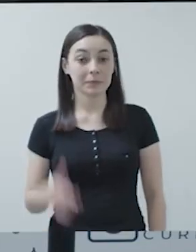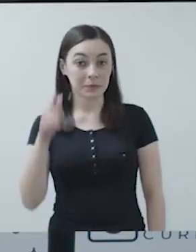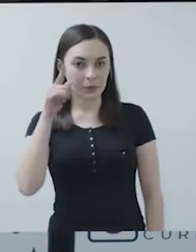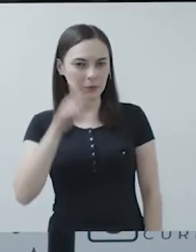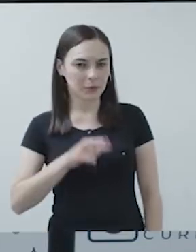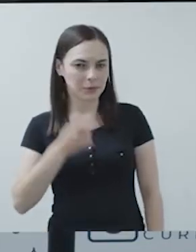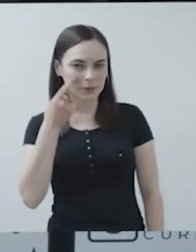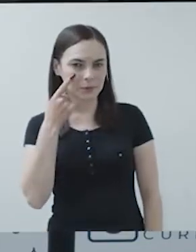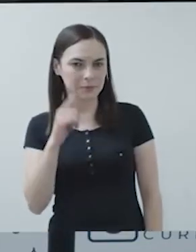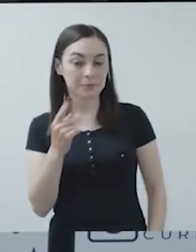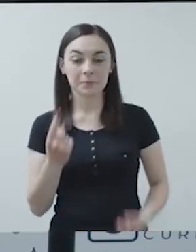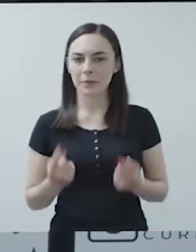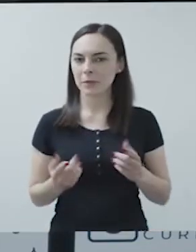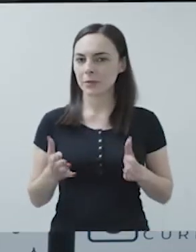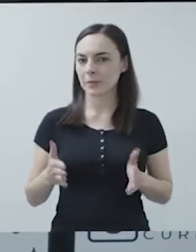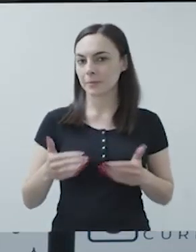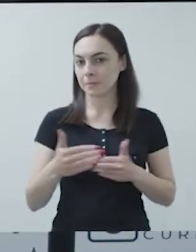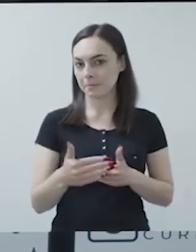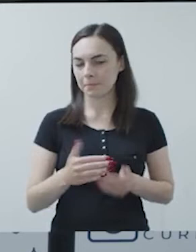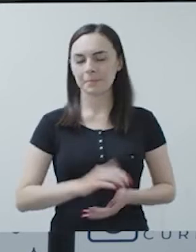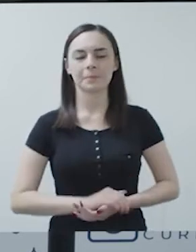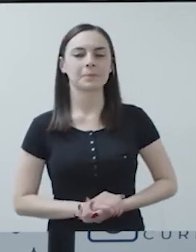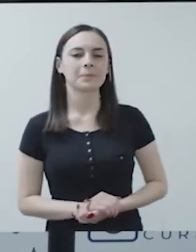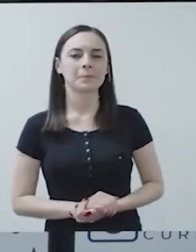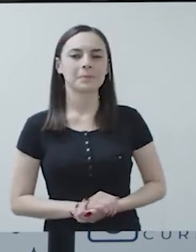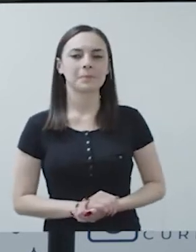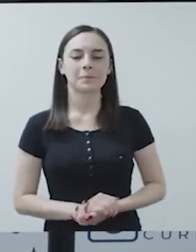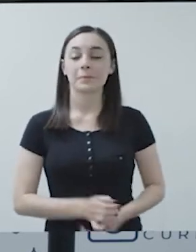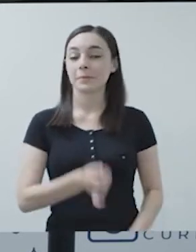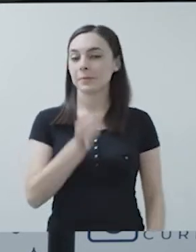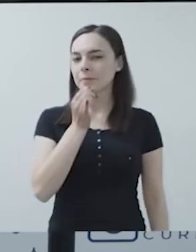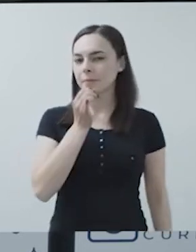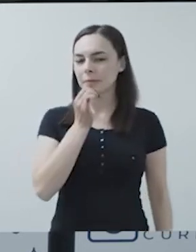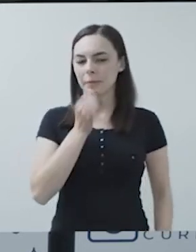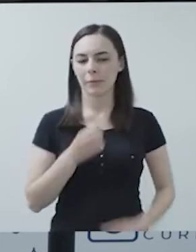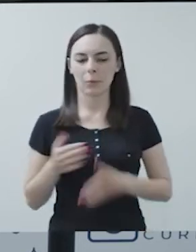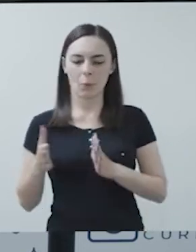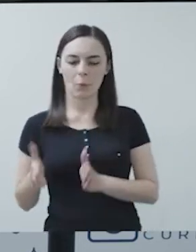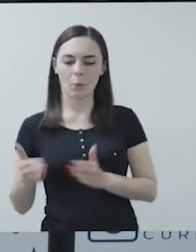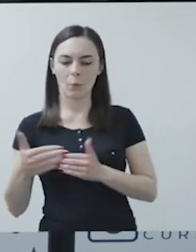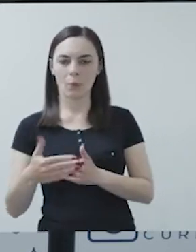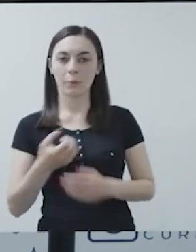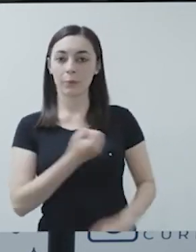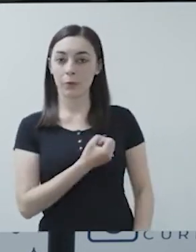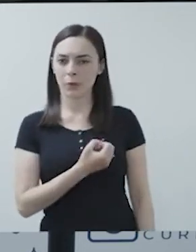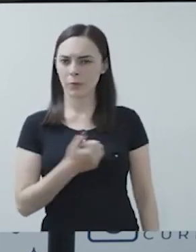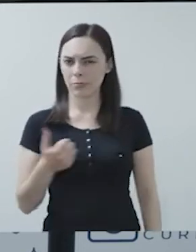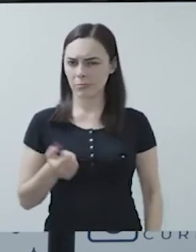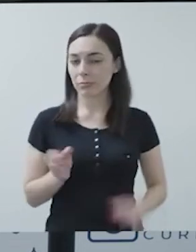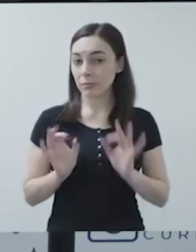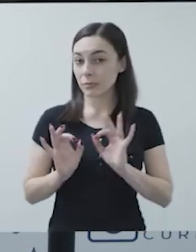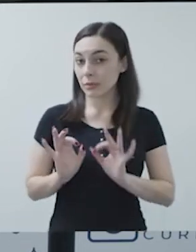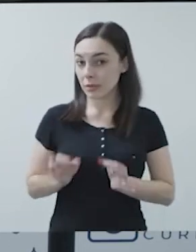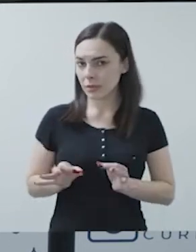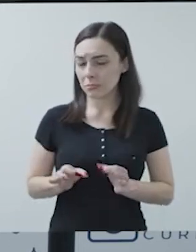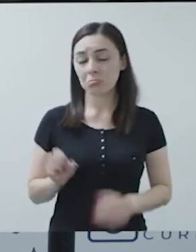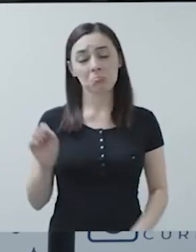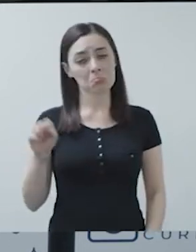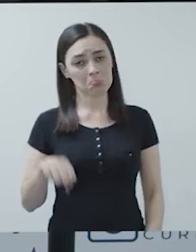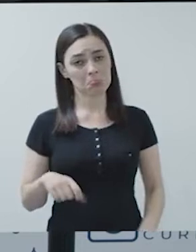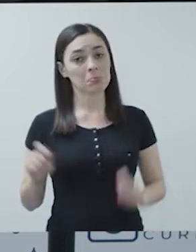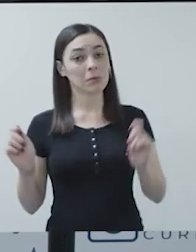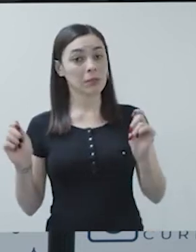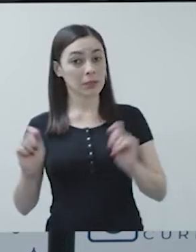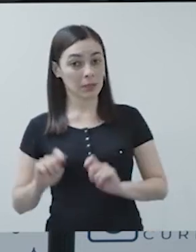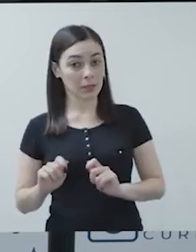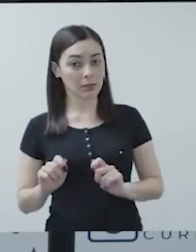Conseguiu descobrir em qual caixa? Se ele colocar na caixa número 1, dá certo? Ele pode colocar? Ele pode,